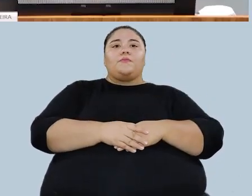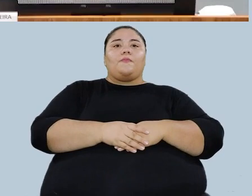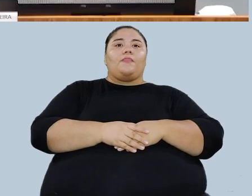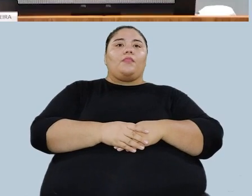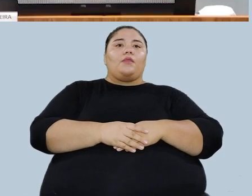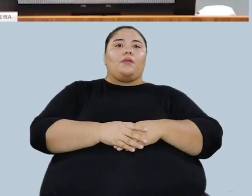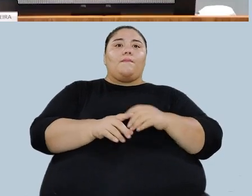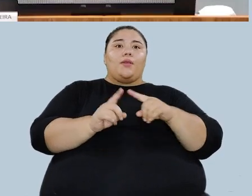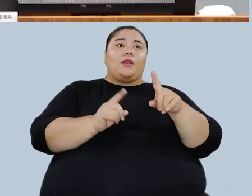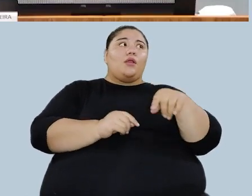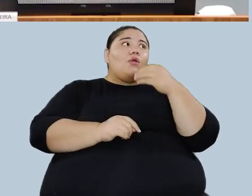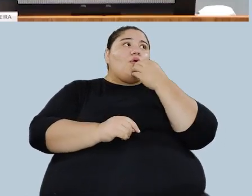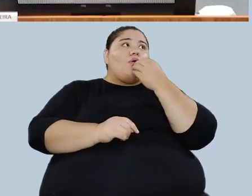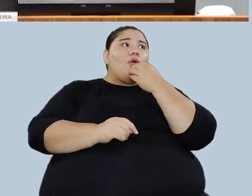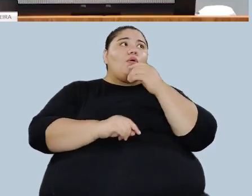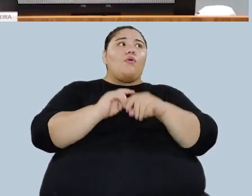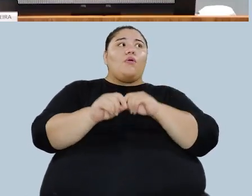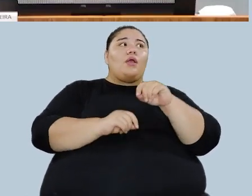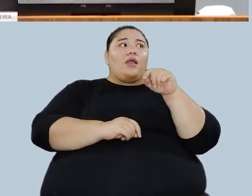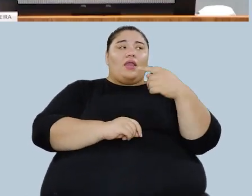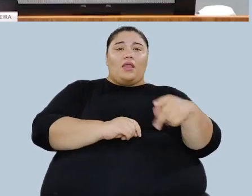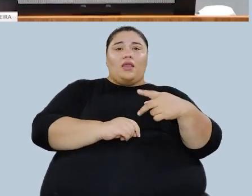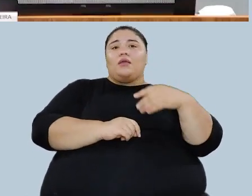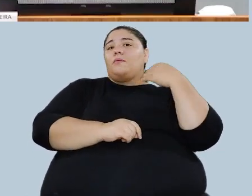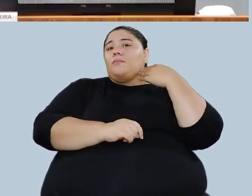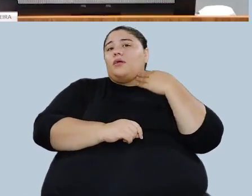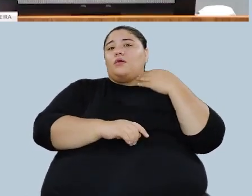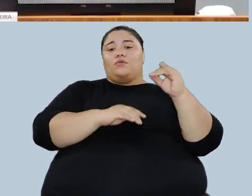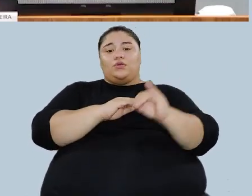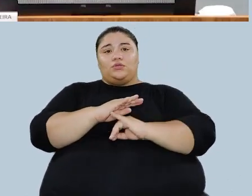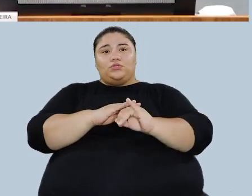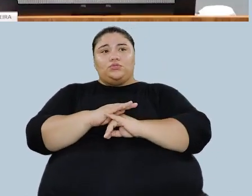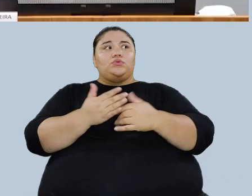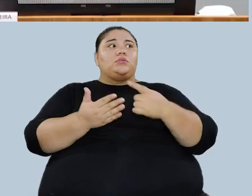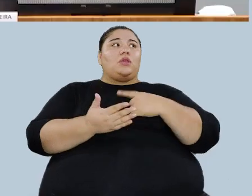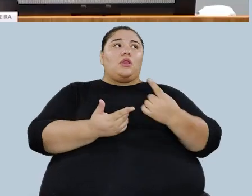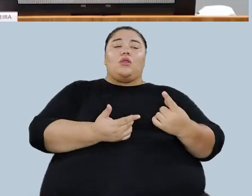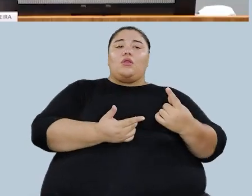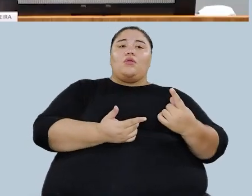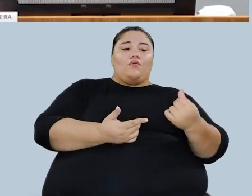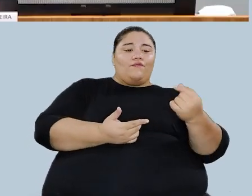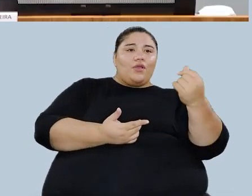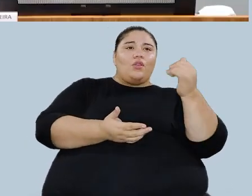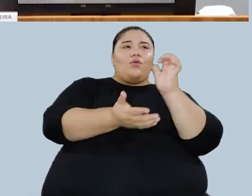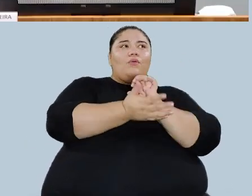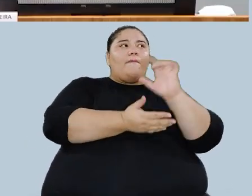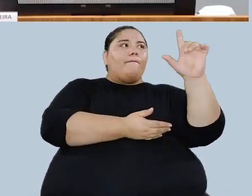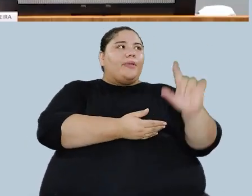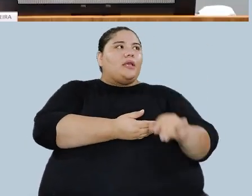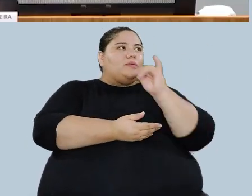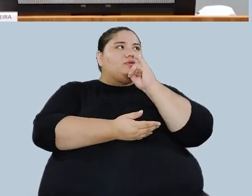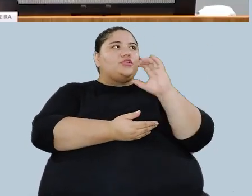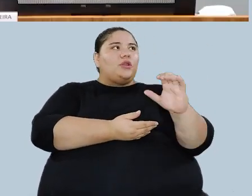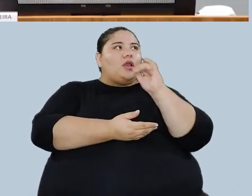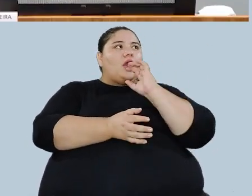é óbvio que esses bancos, essas instituições, elas têm, né, um valor mínimo de créditos, né, sei